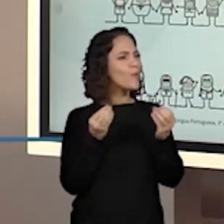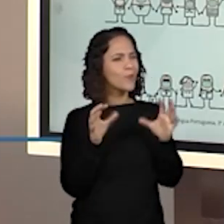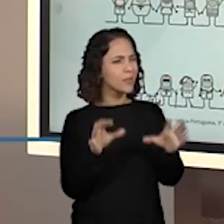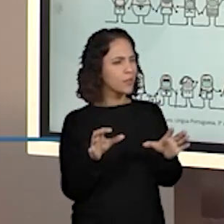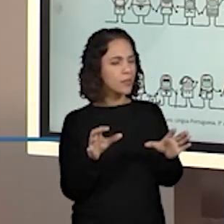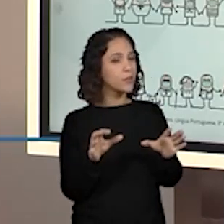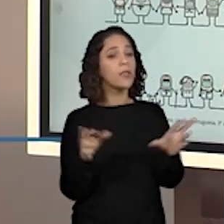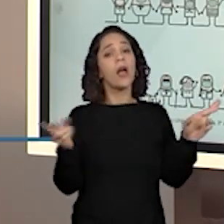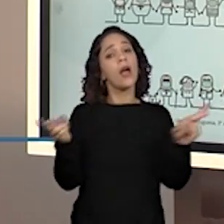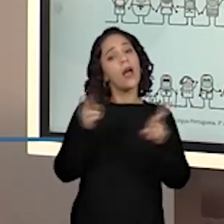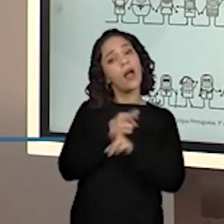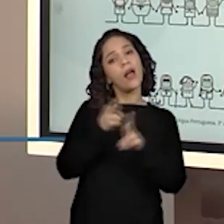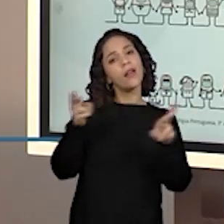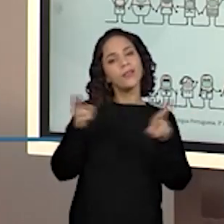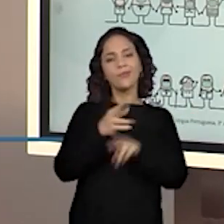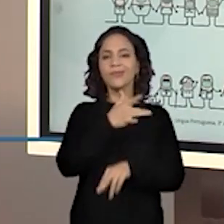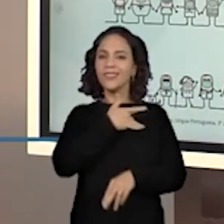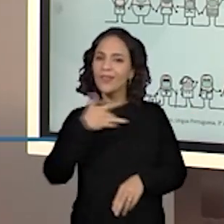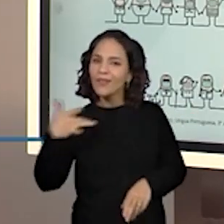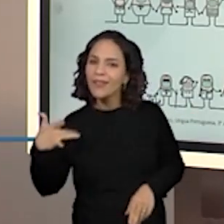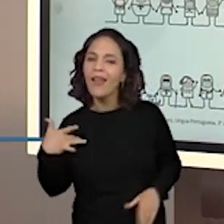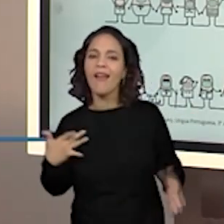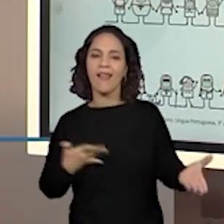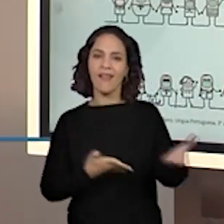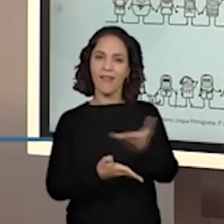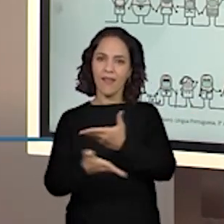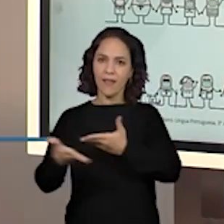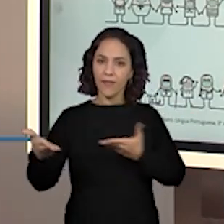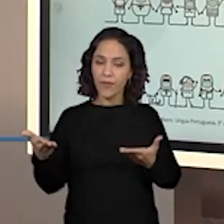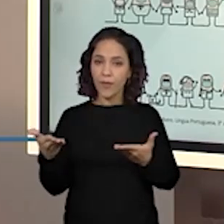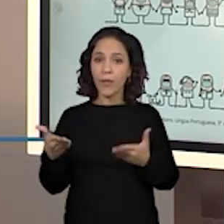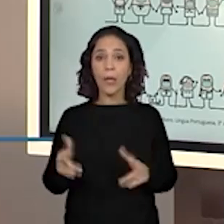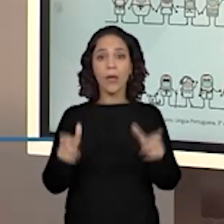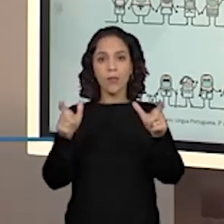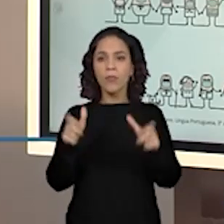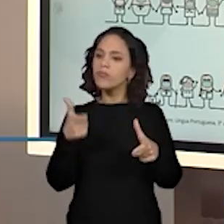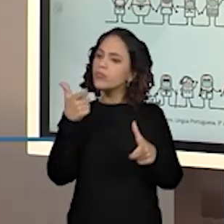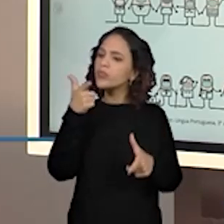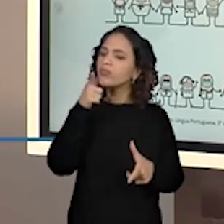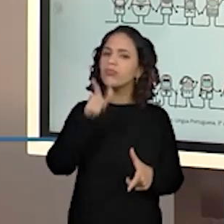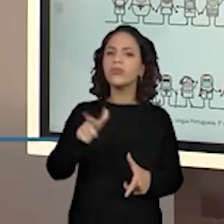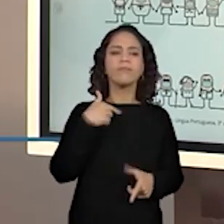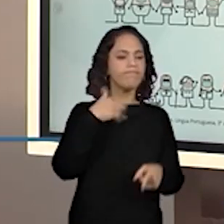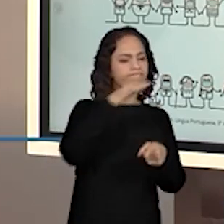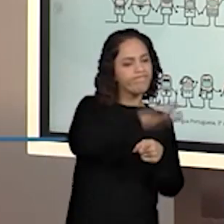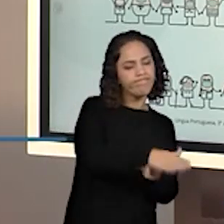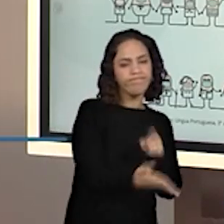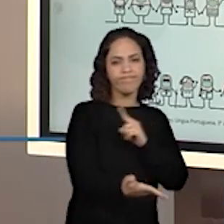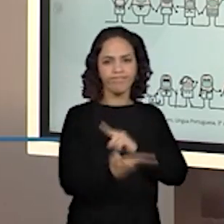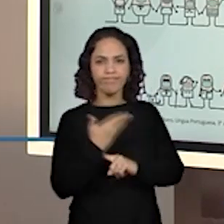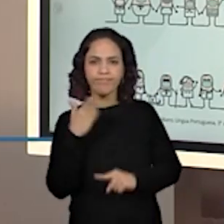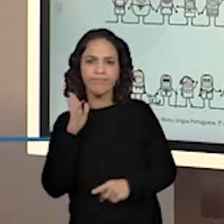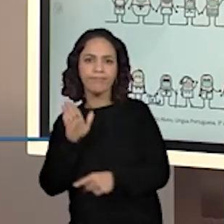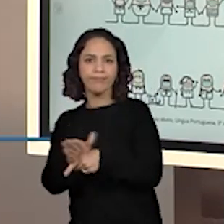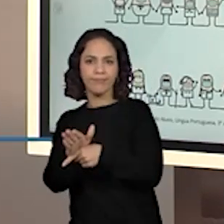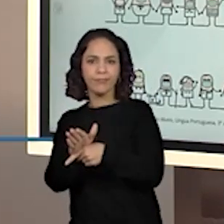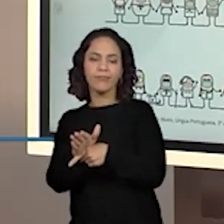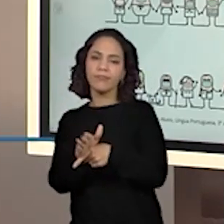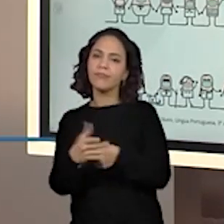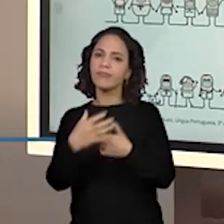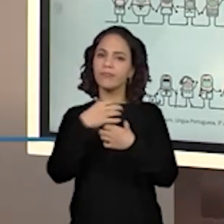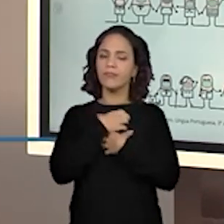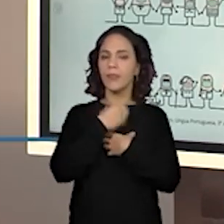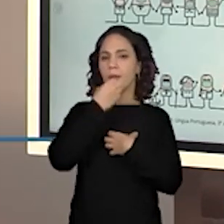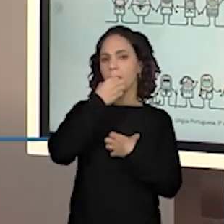relações saudáveis, harmoniosas, para que os espaços funcionem com a colaboração de todos, para que todos fiquem